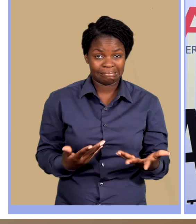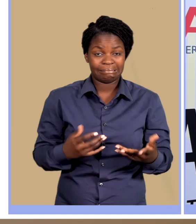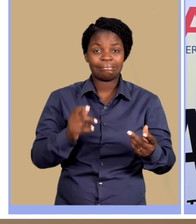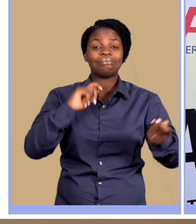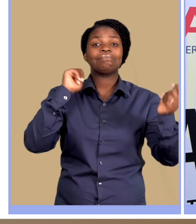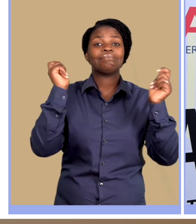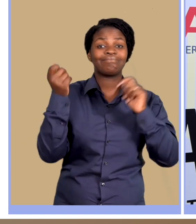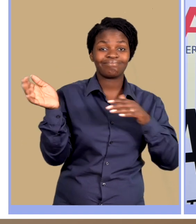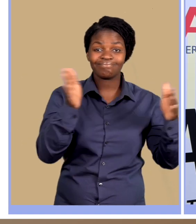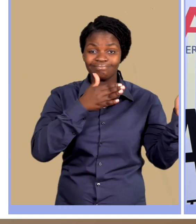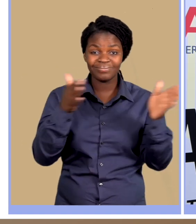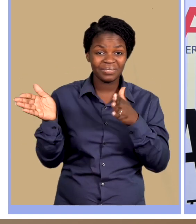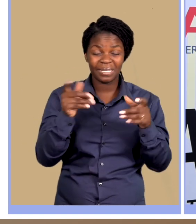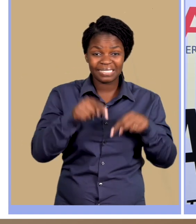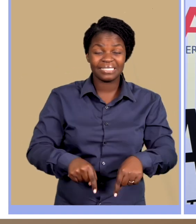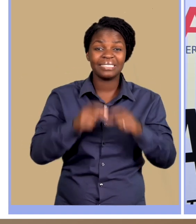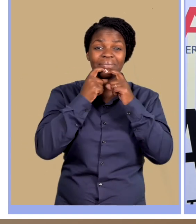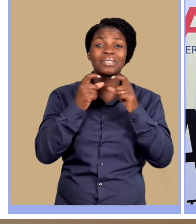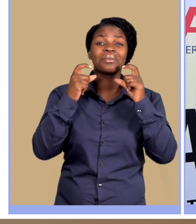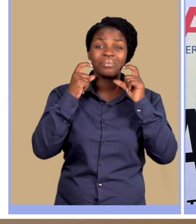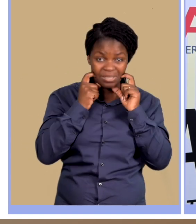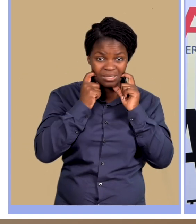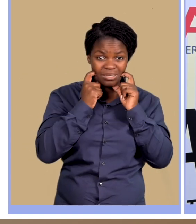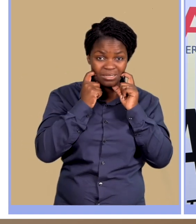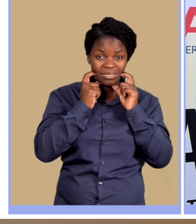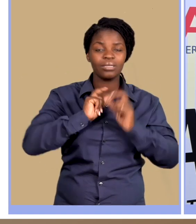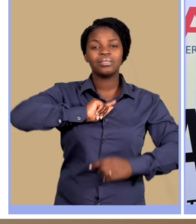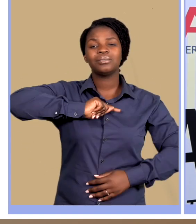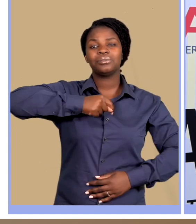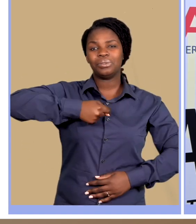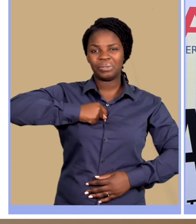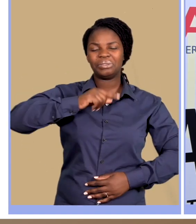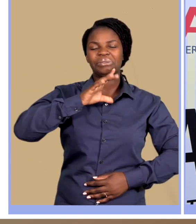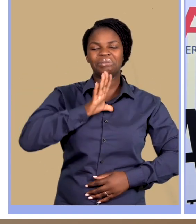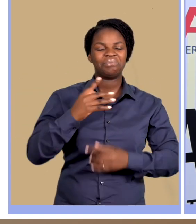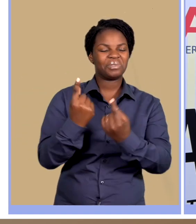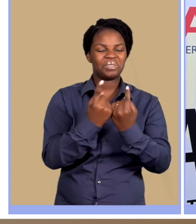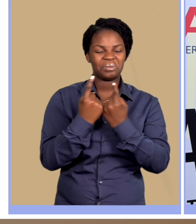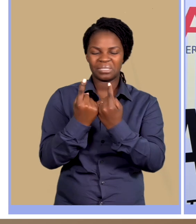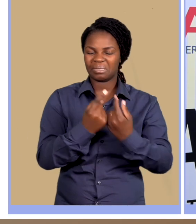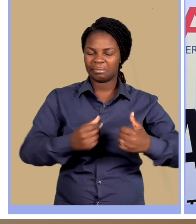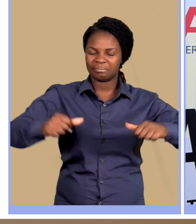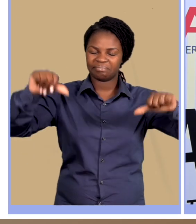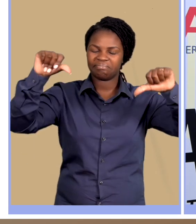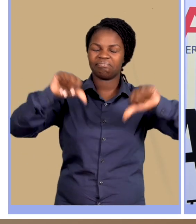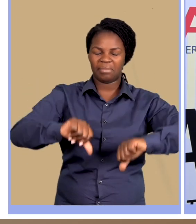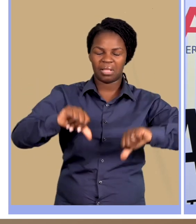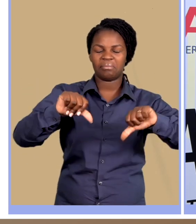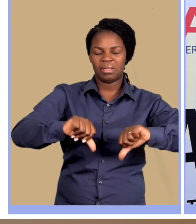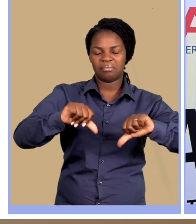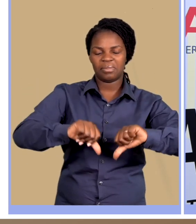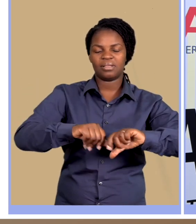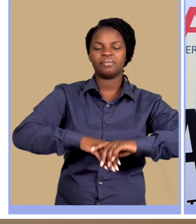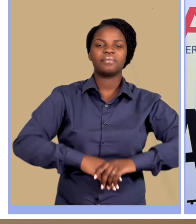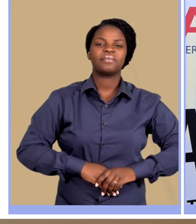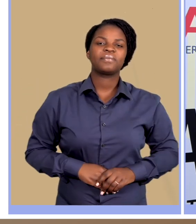as mudanças climáticas no contexto de Moçambique, penso que estamos em situação de desvantagem se comparado